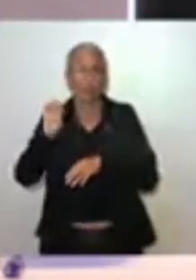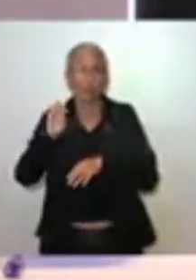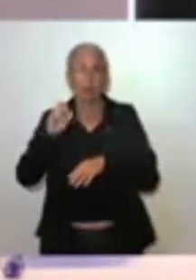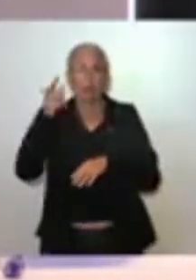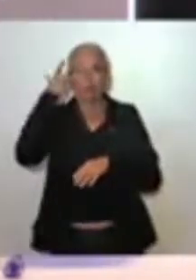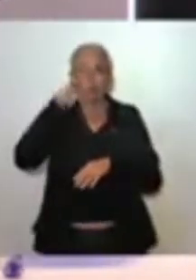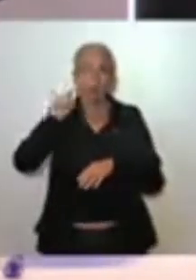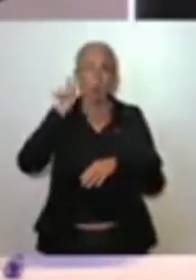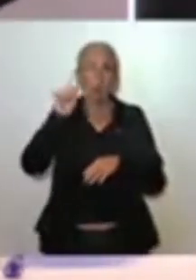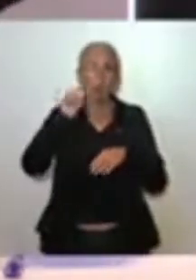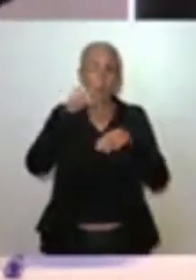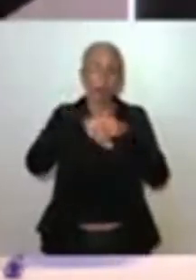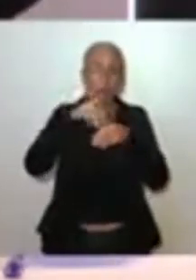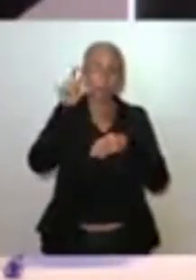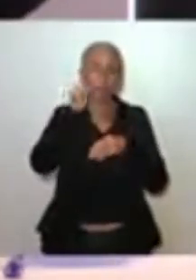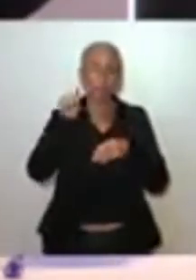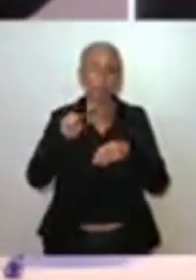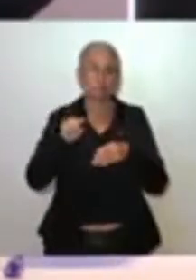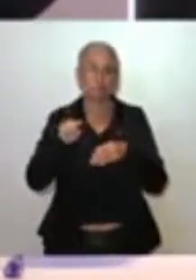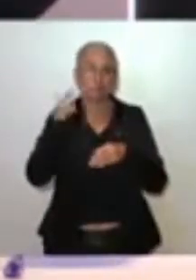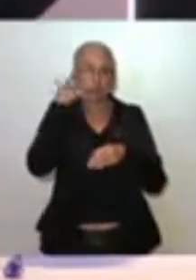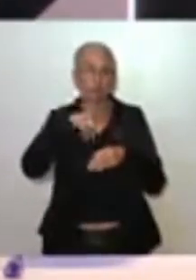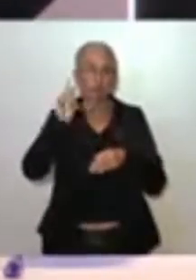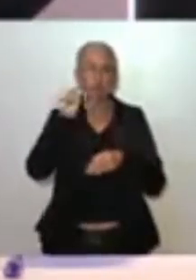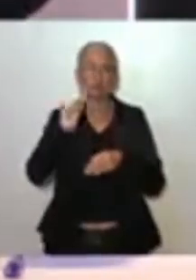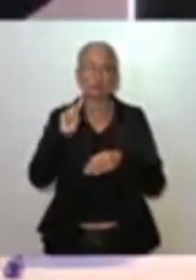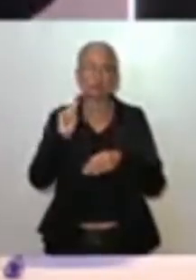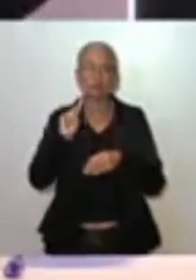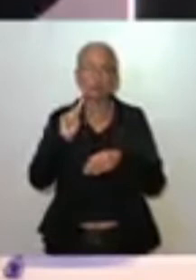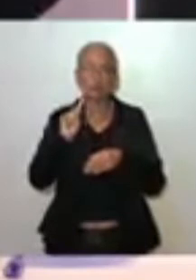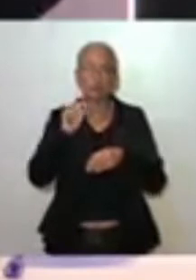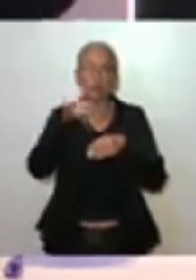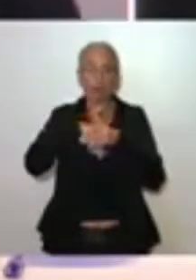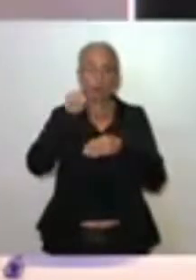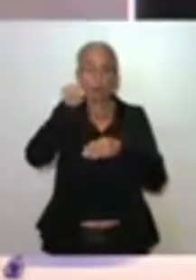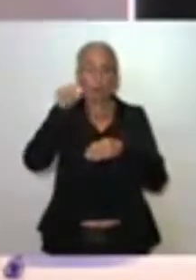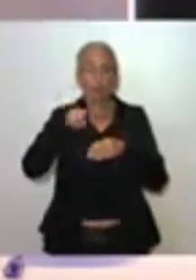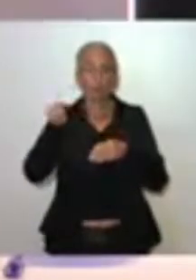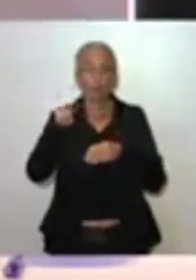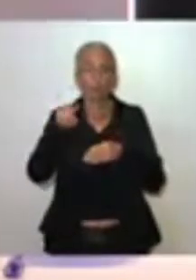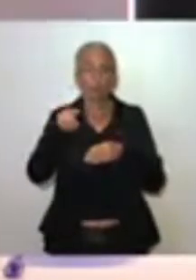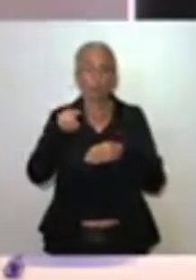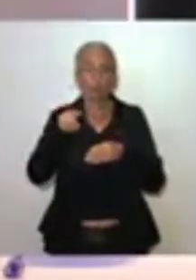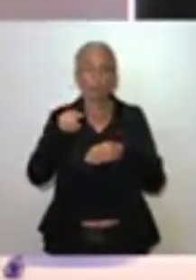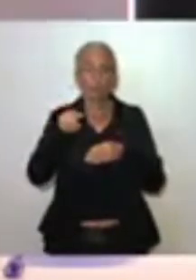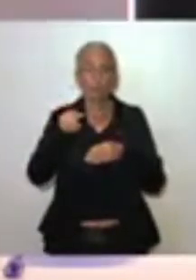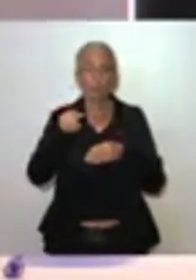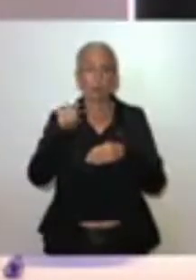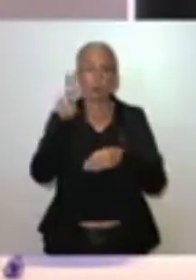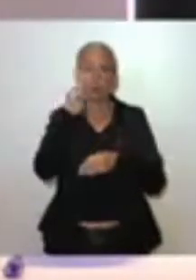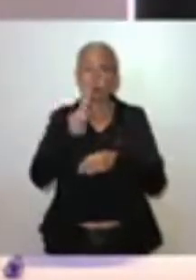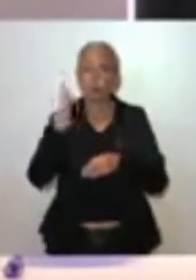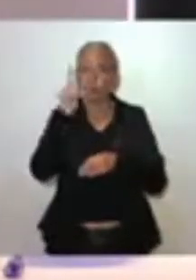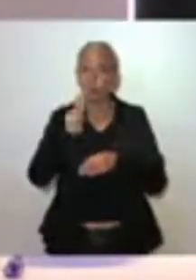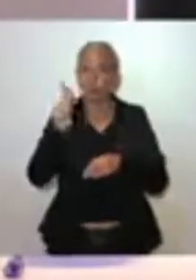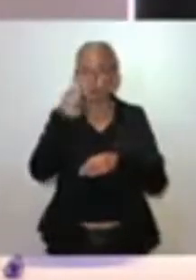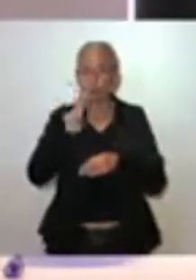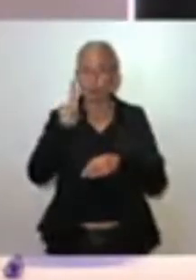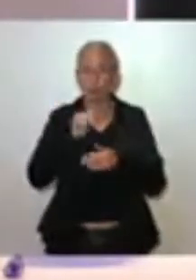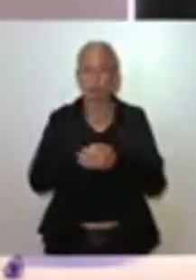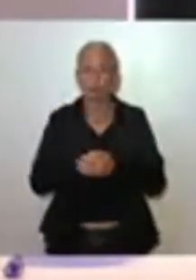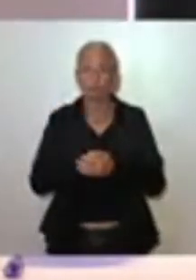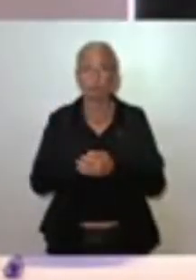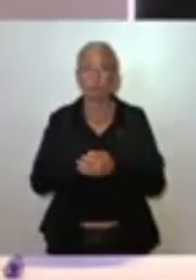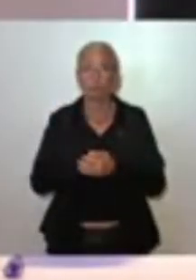a urna eletrônica a urna eletrônica ela é alimentada o programa que roda a